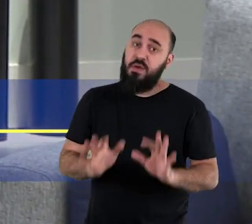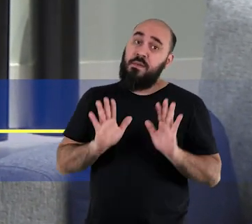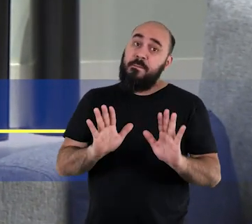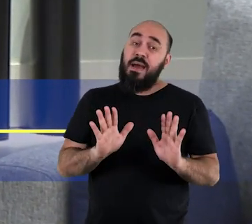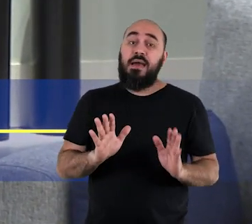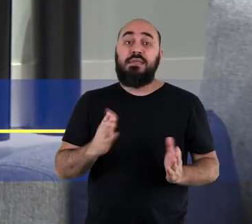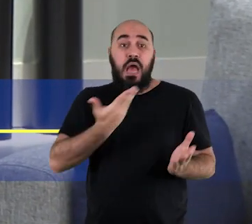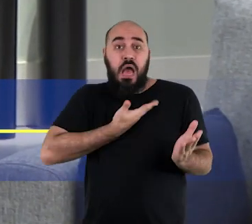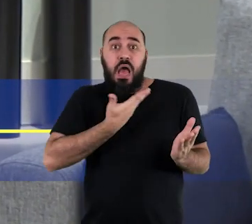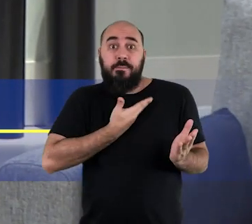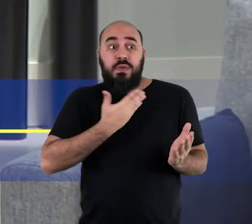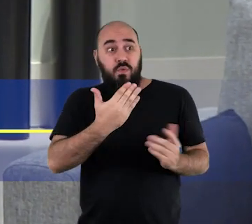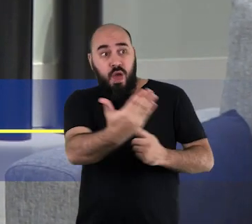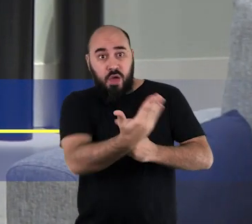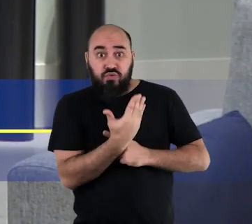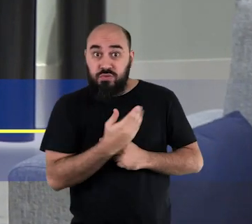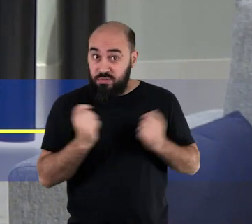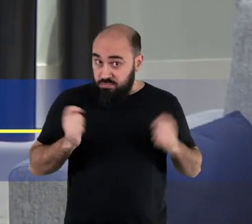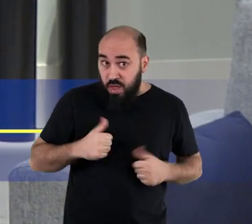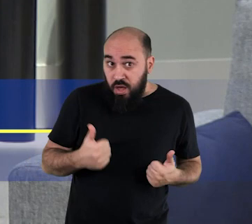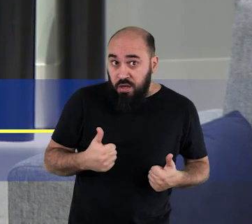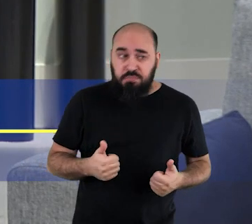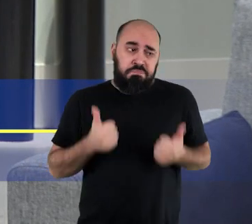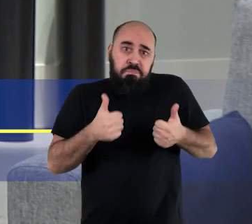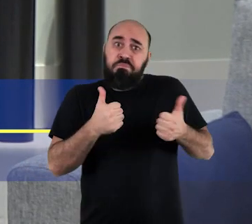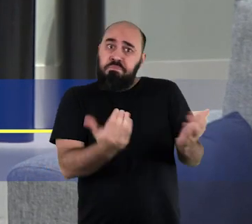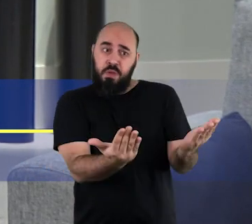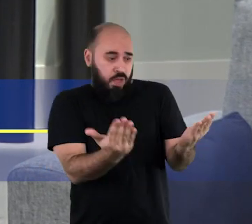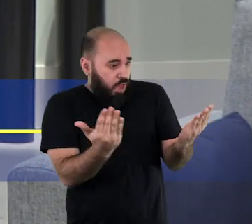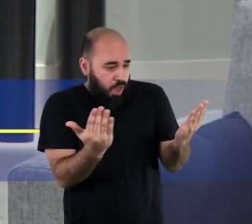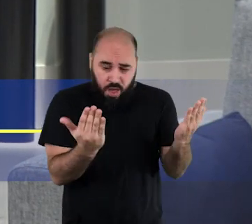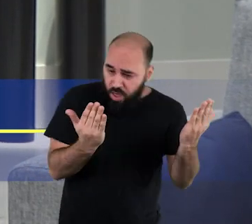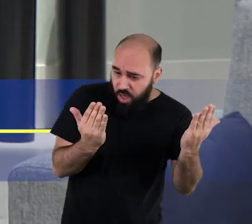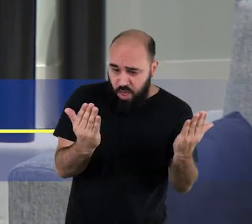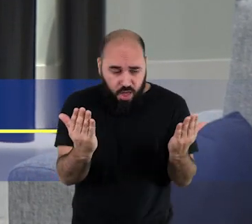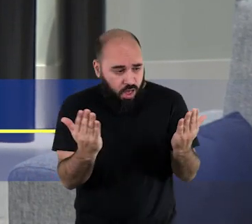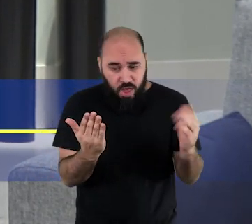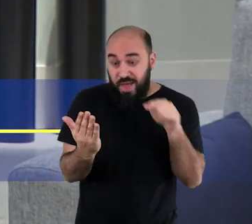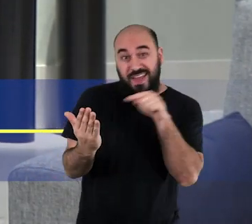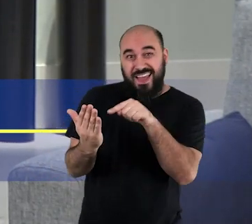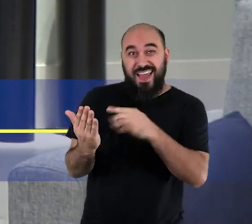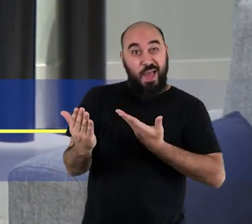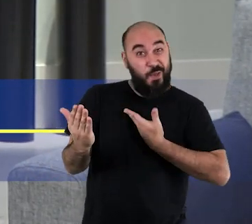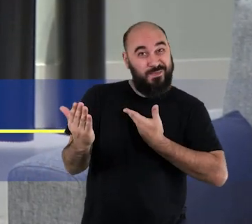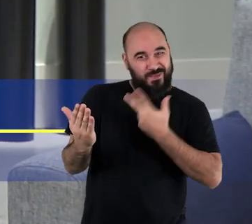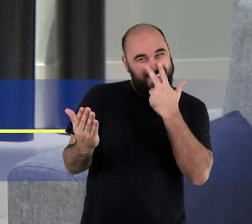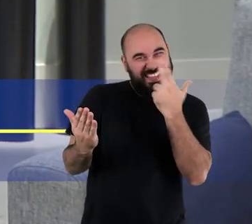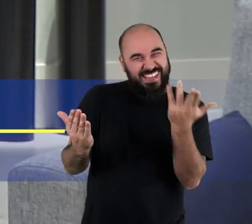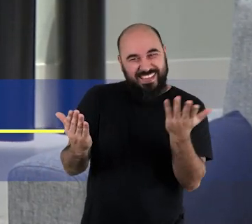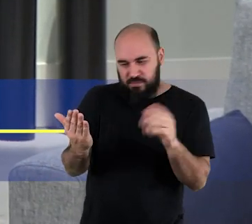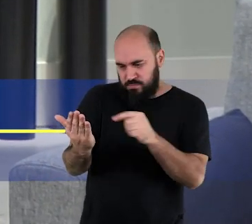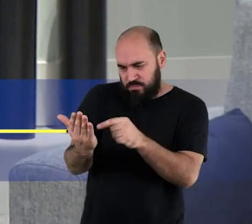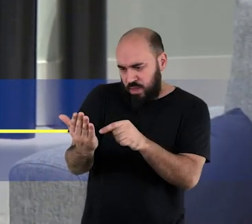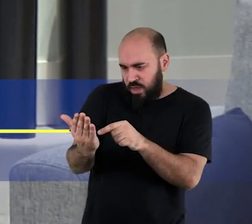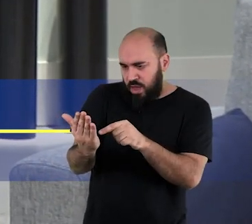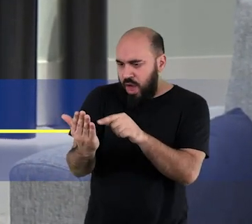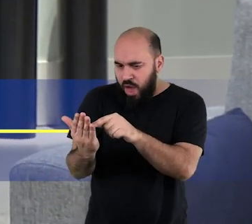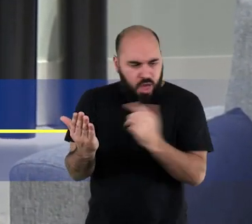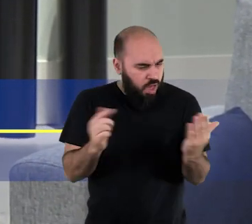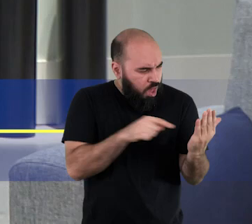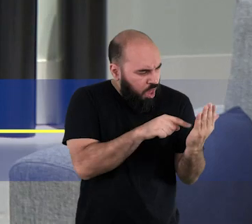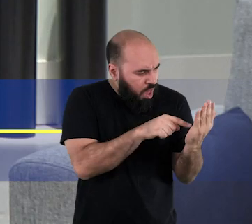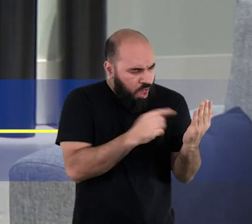amigos que nos ajudem, isso também favorece. Então essa revista, esse guia de estudo bíblico com base no livro